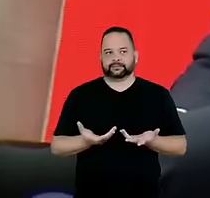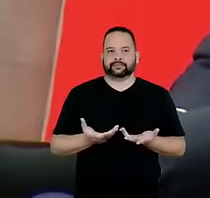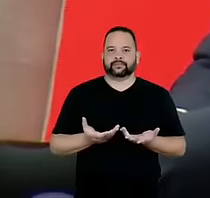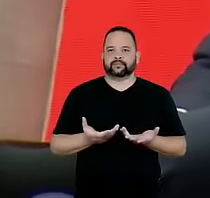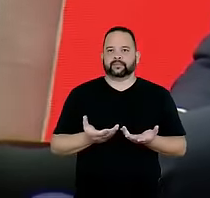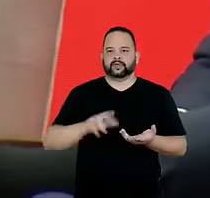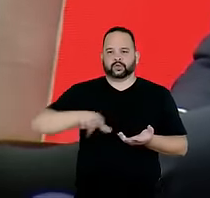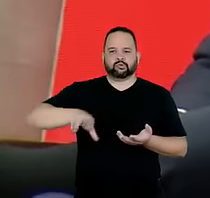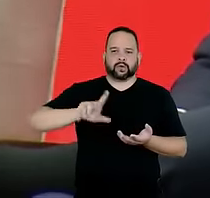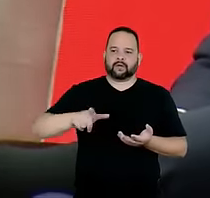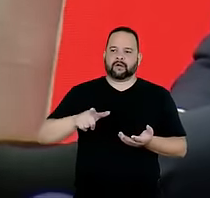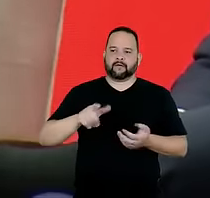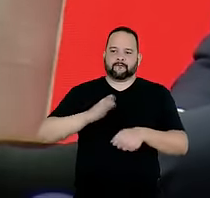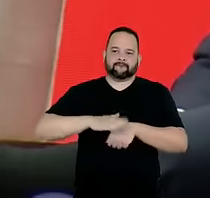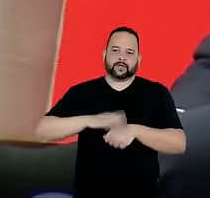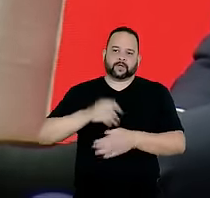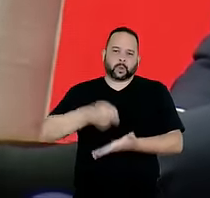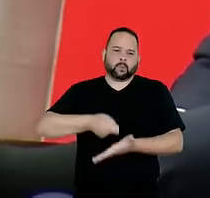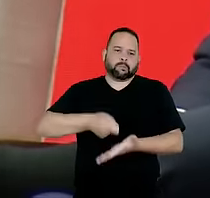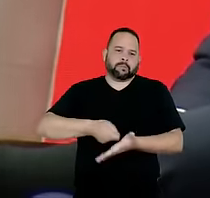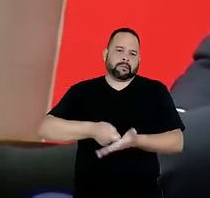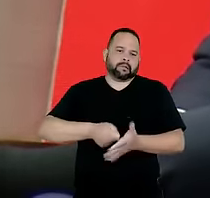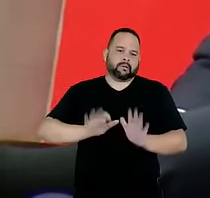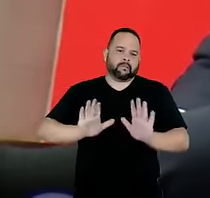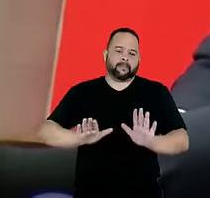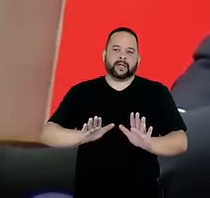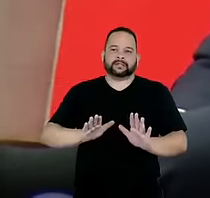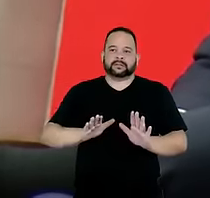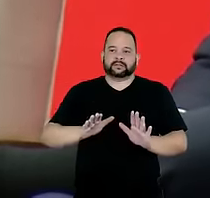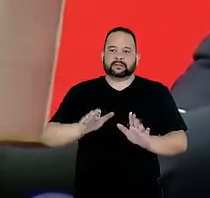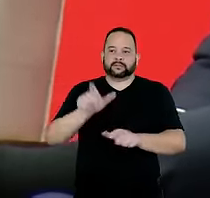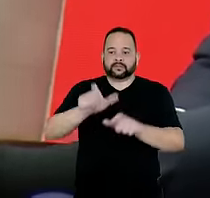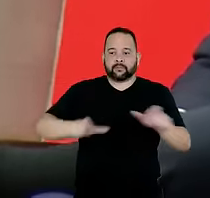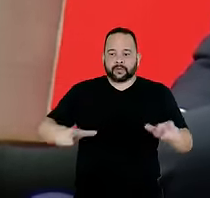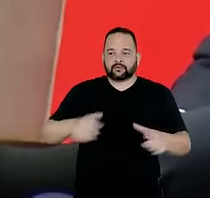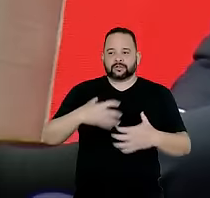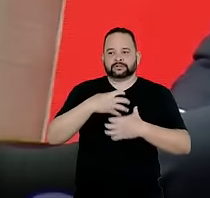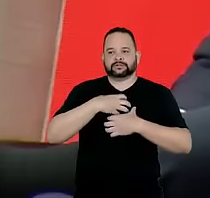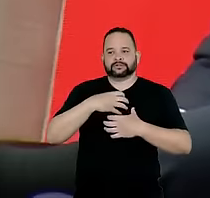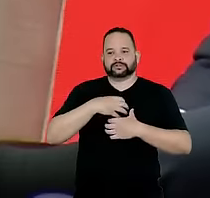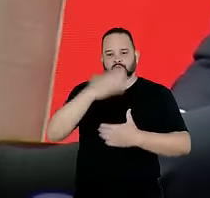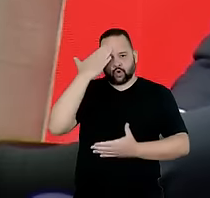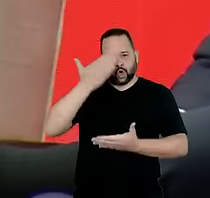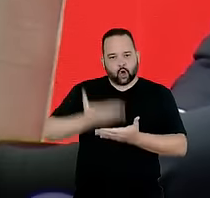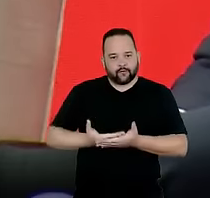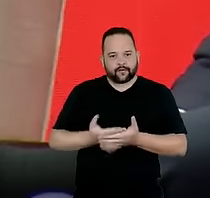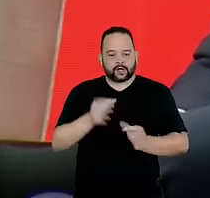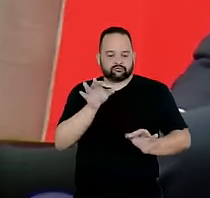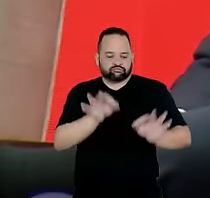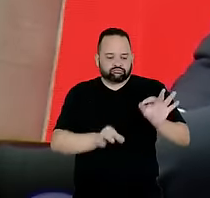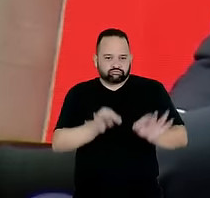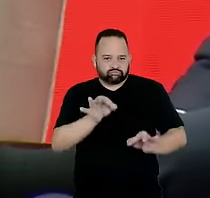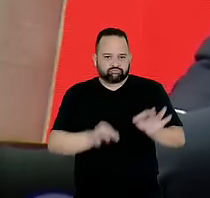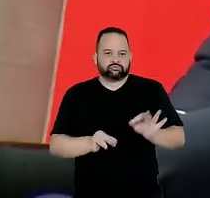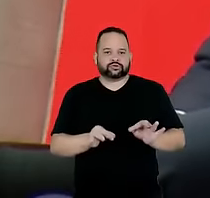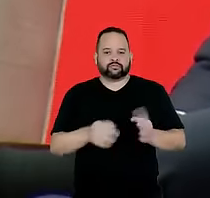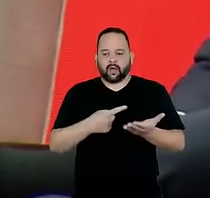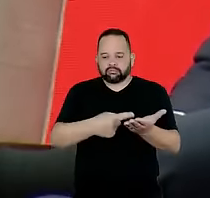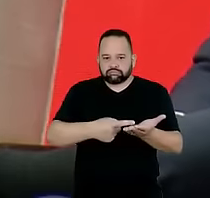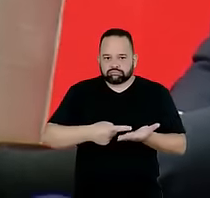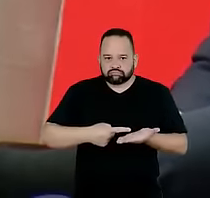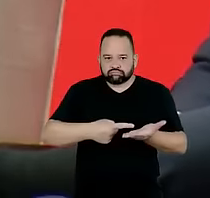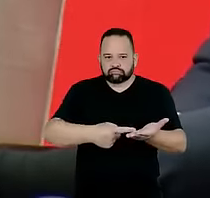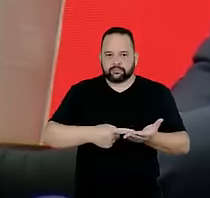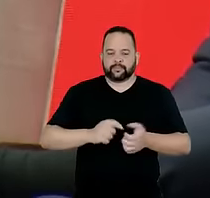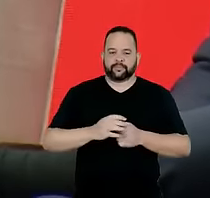ou ou Nada disso mas de dar segurança jurídica paraas negociações nesse mercado e o caminho que a gente seguiu